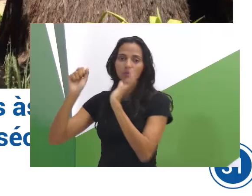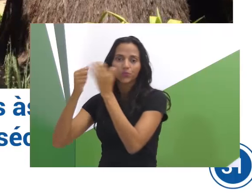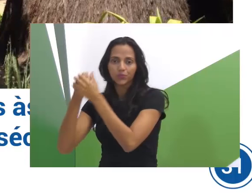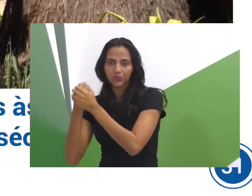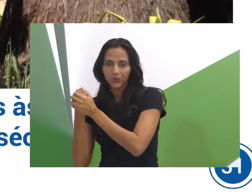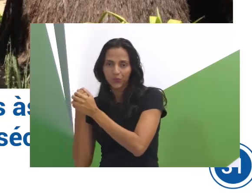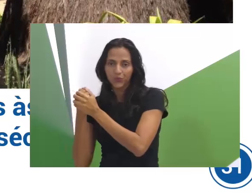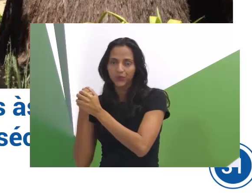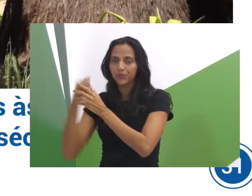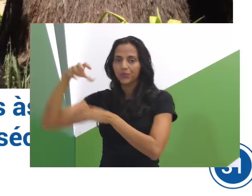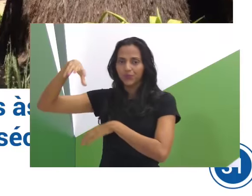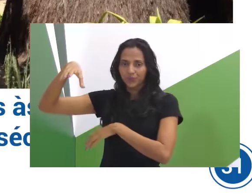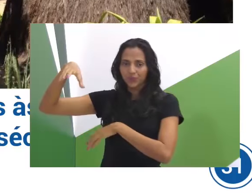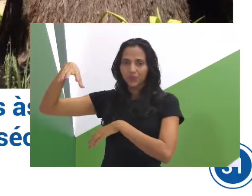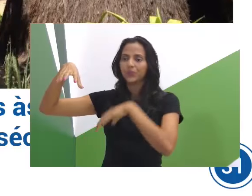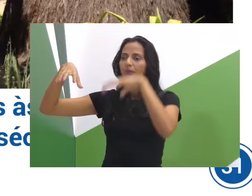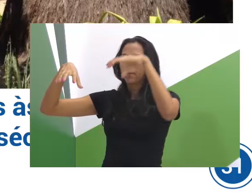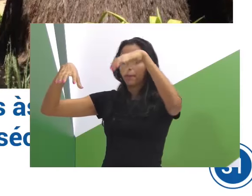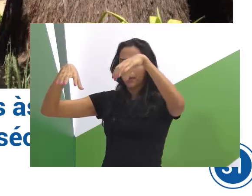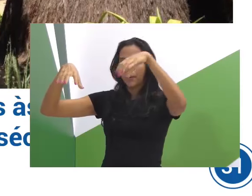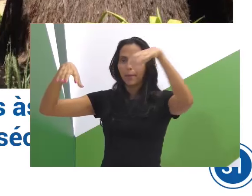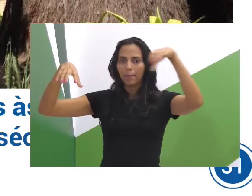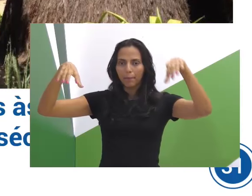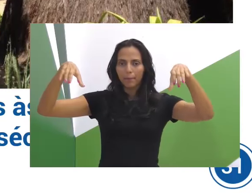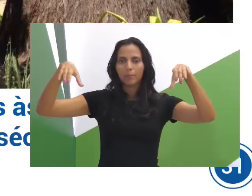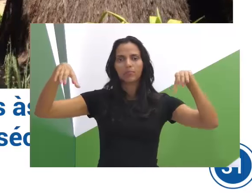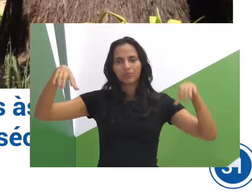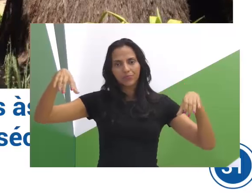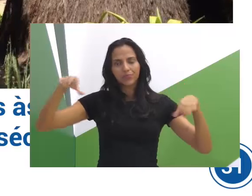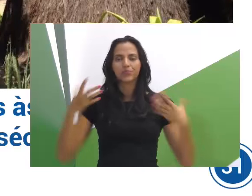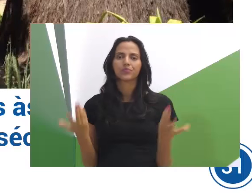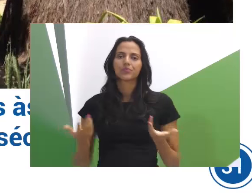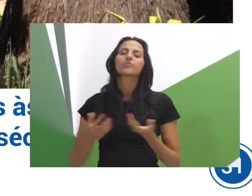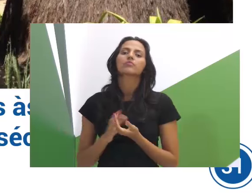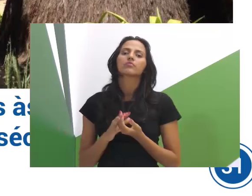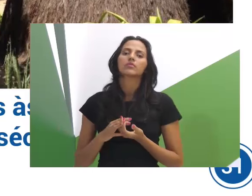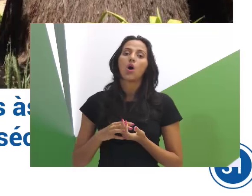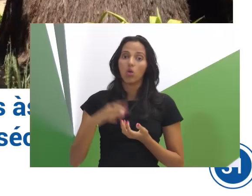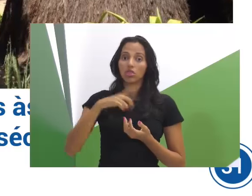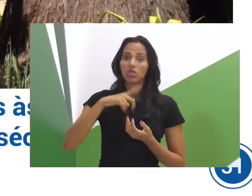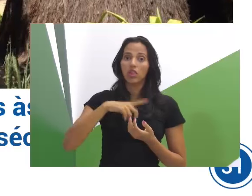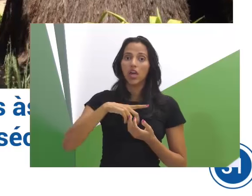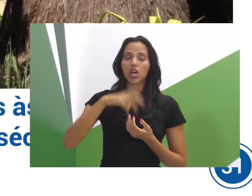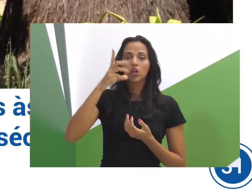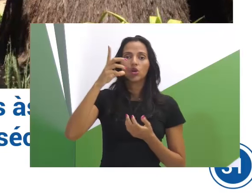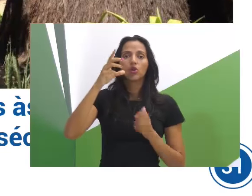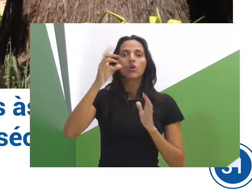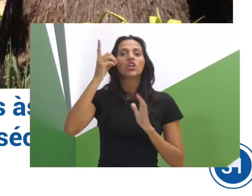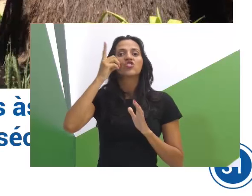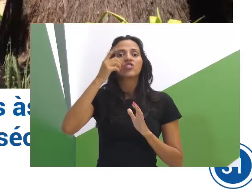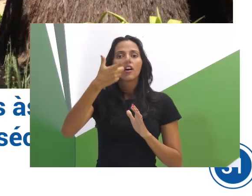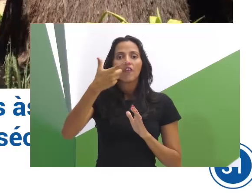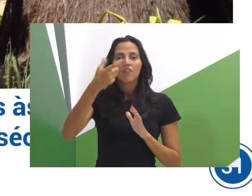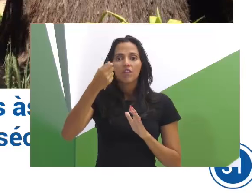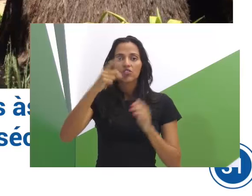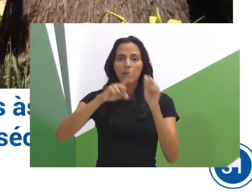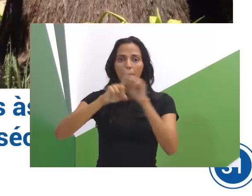que esse quilombo dos Palmares tem muito a ver hoje com o 20 de novembro, porque é a data da morte do seu líder